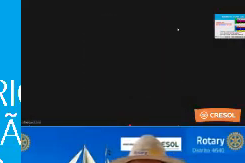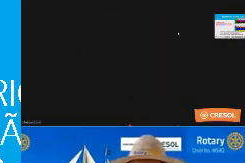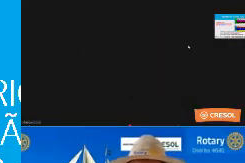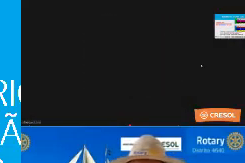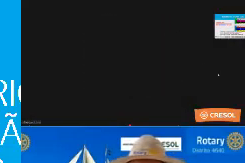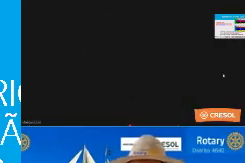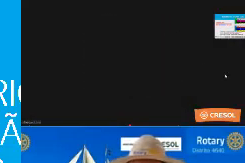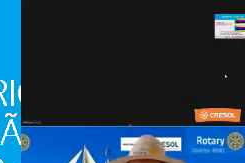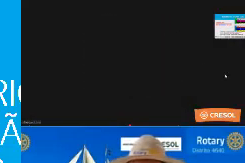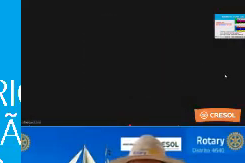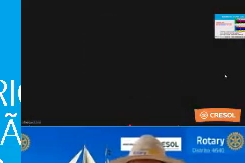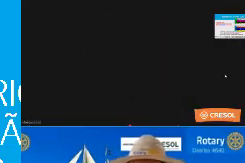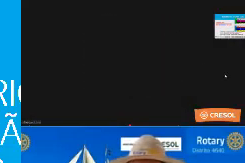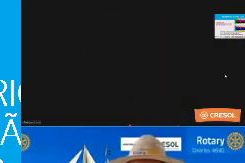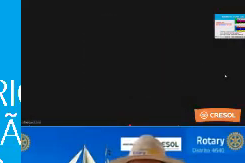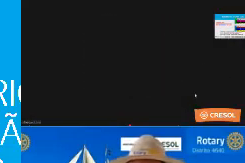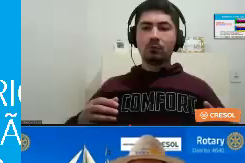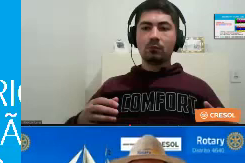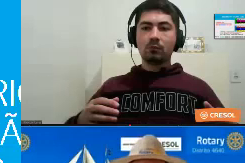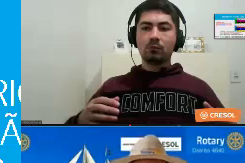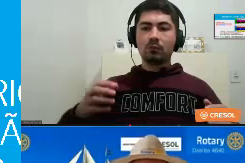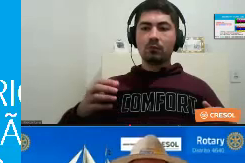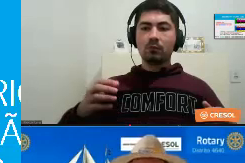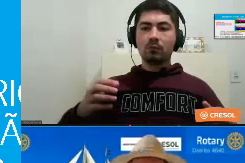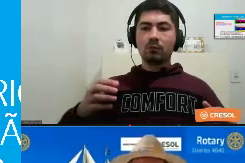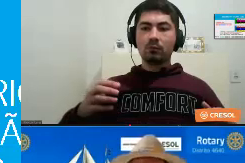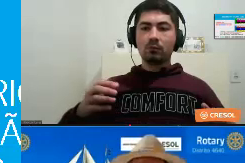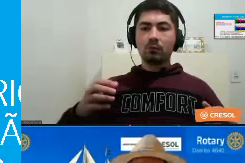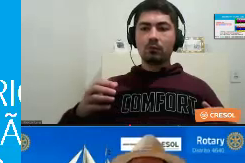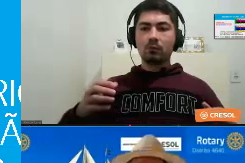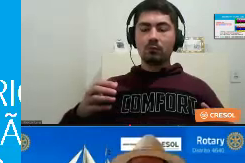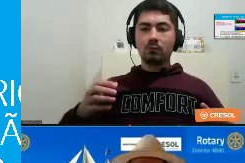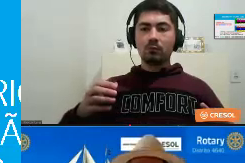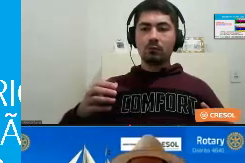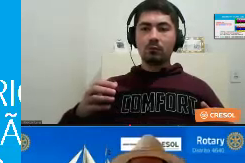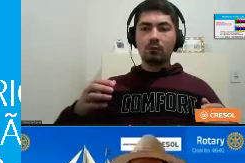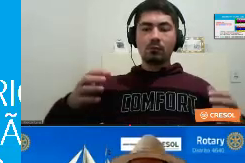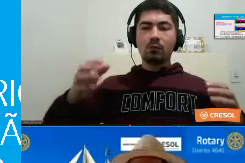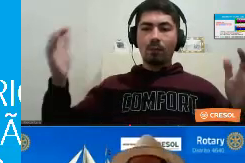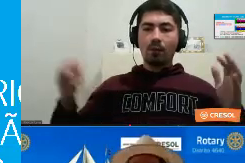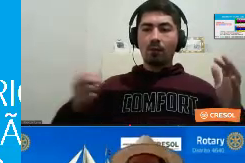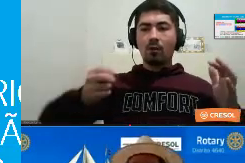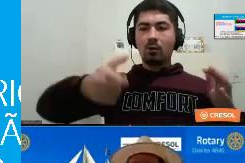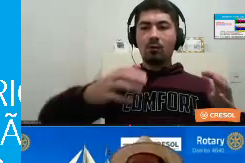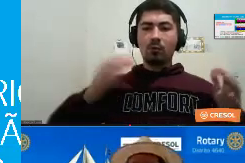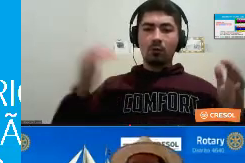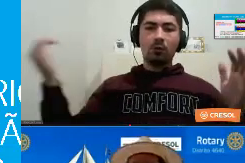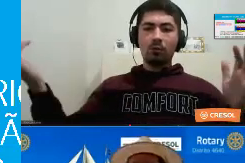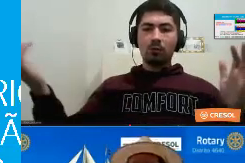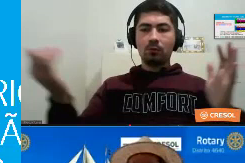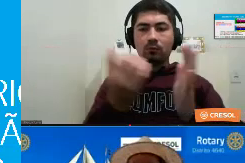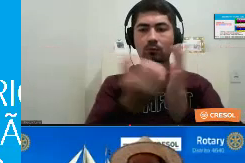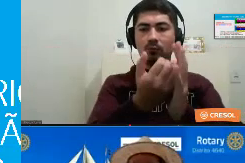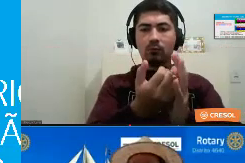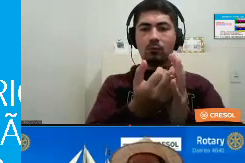vão representar quase a maioria das pessoas em maior arrecadação. Poderia ser